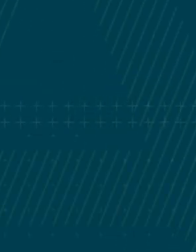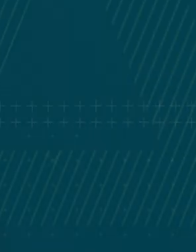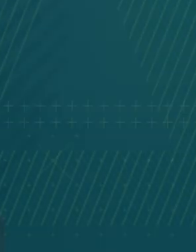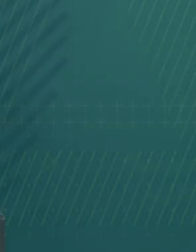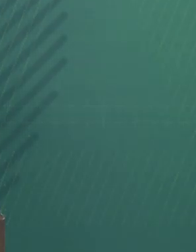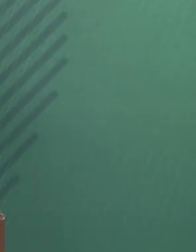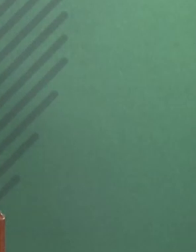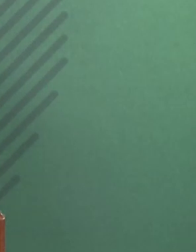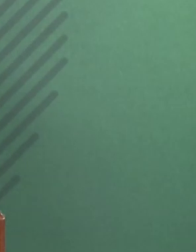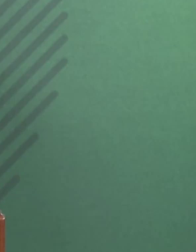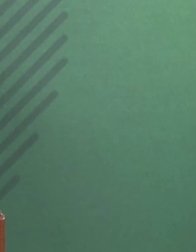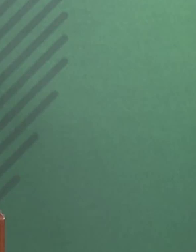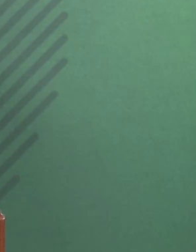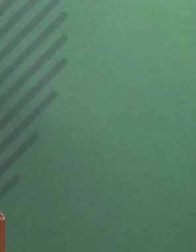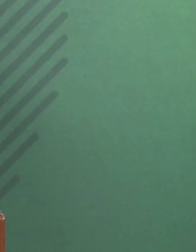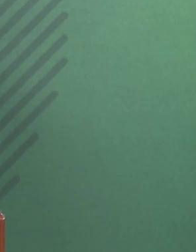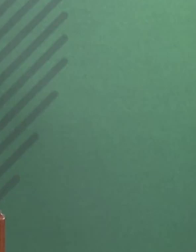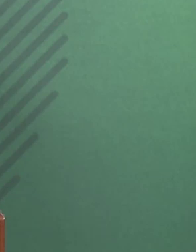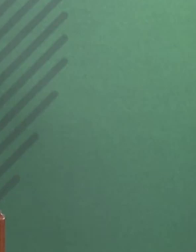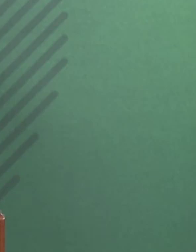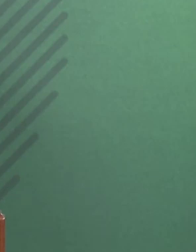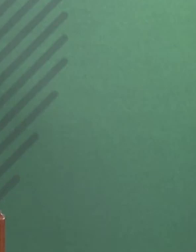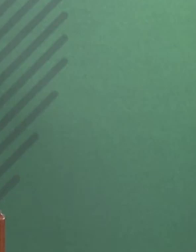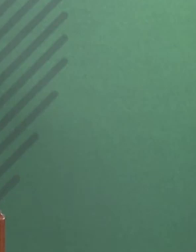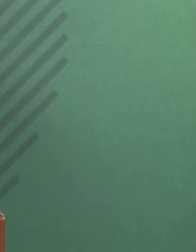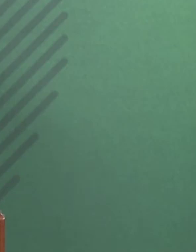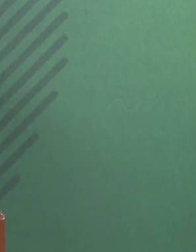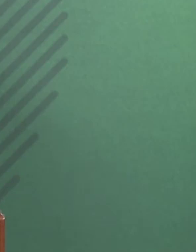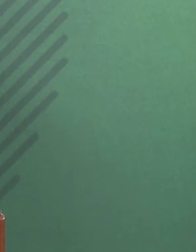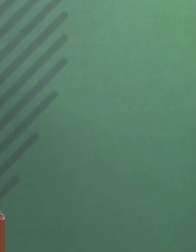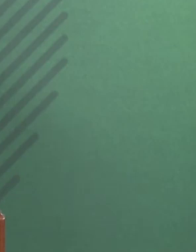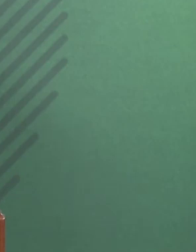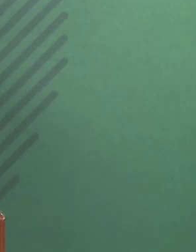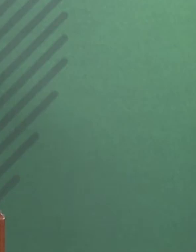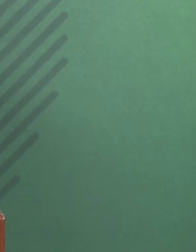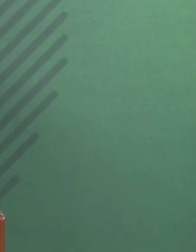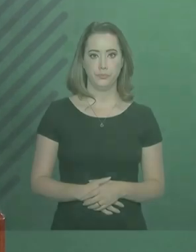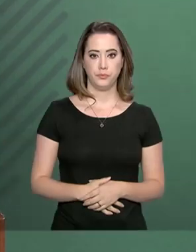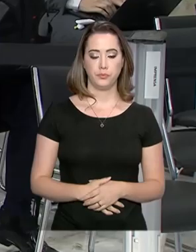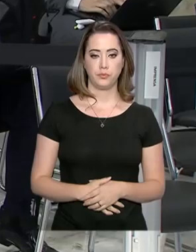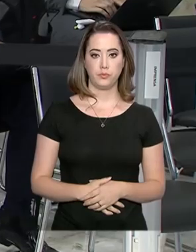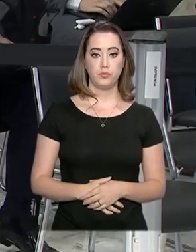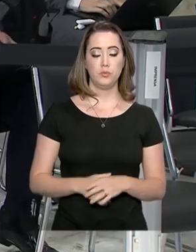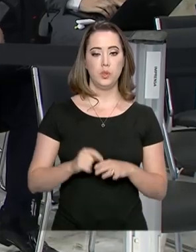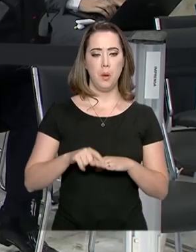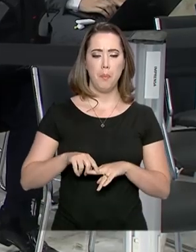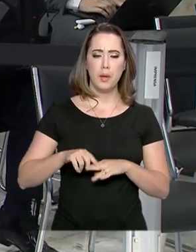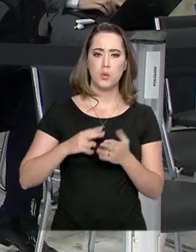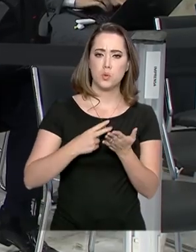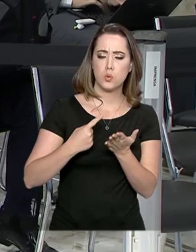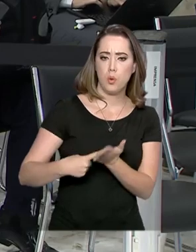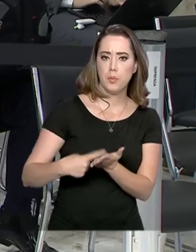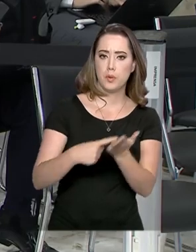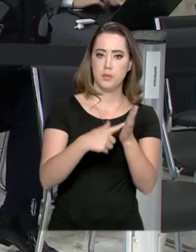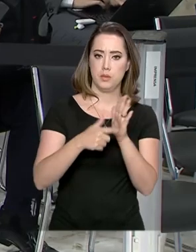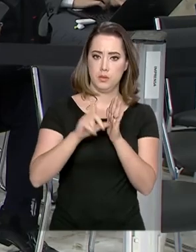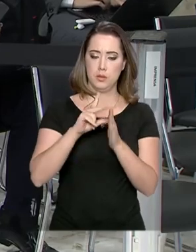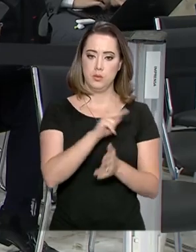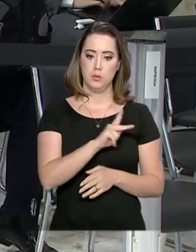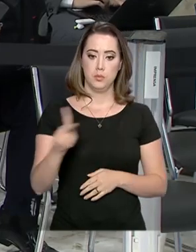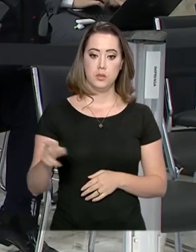não em razão da agenda do presidente mas aqui nós nos colocamos